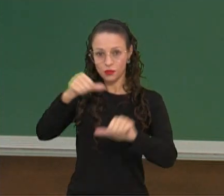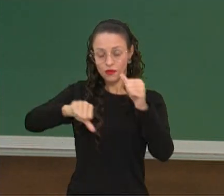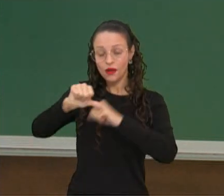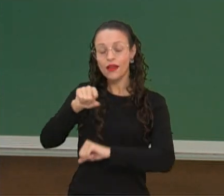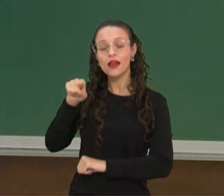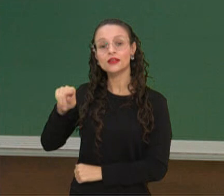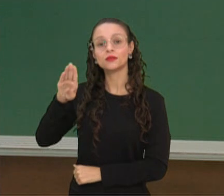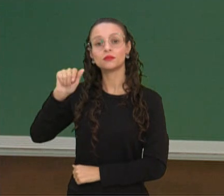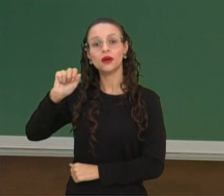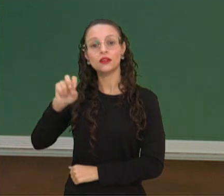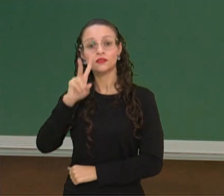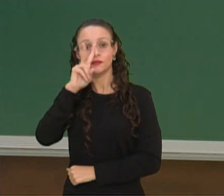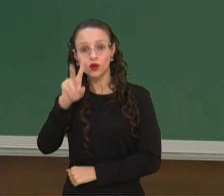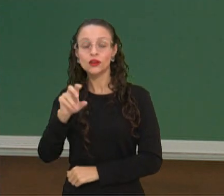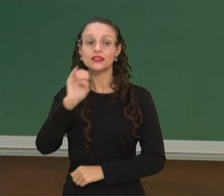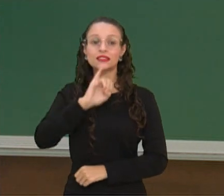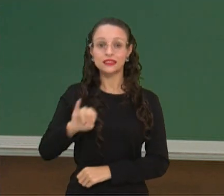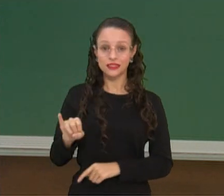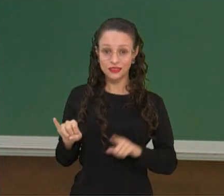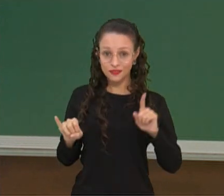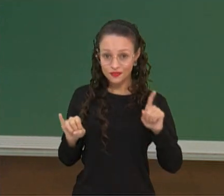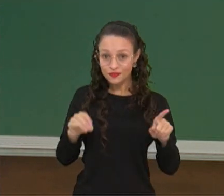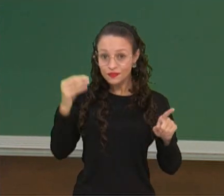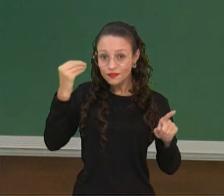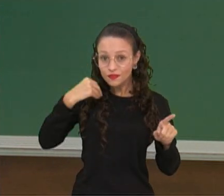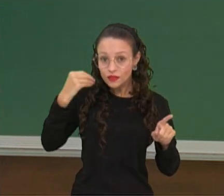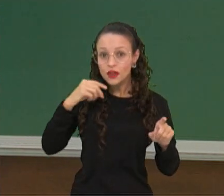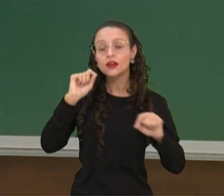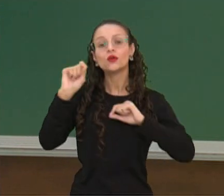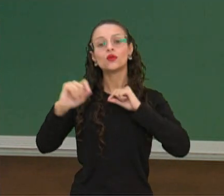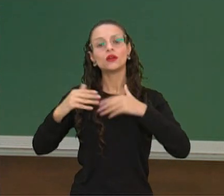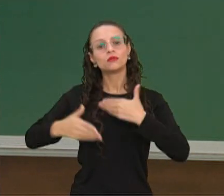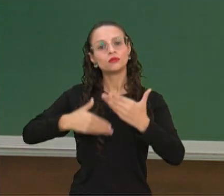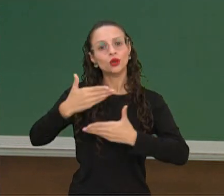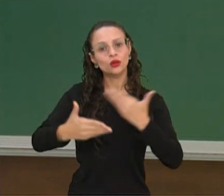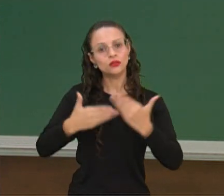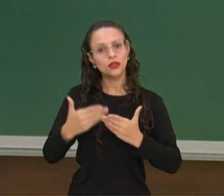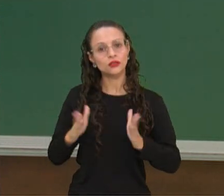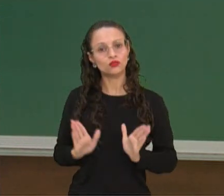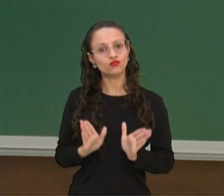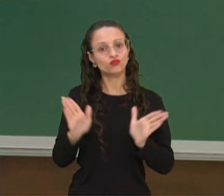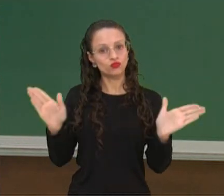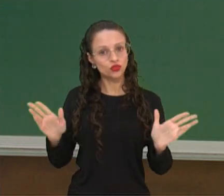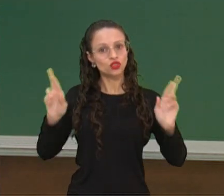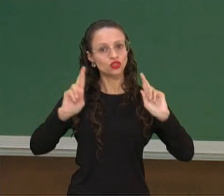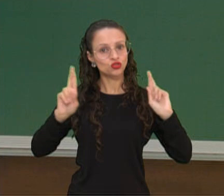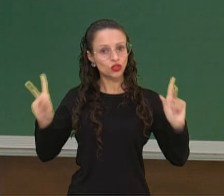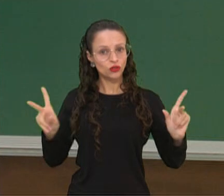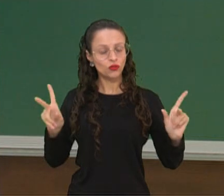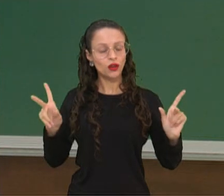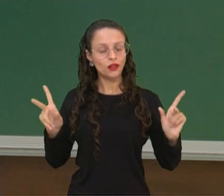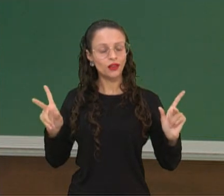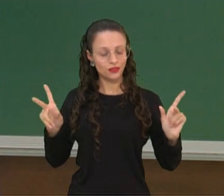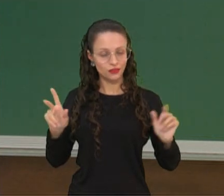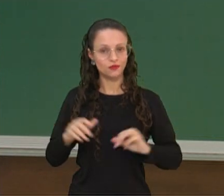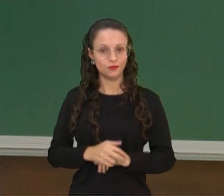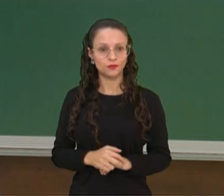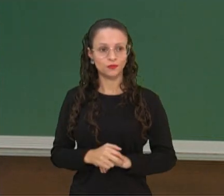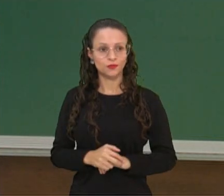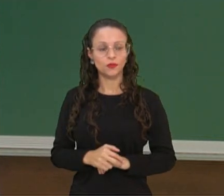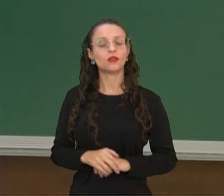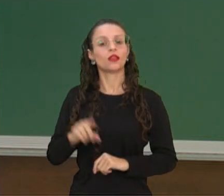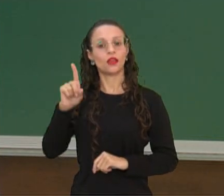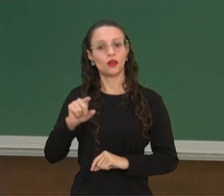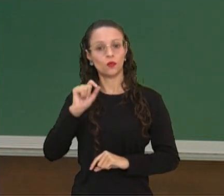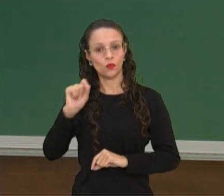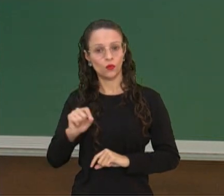Nesse caso, quando elas são fracas, vai ter o processo acontecendo em duas etapas, diferente do que a gente viu ali. Nesse